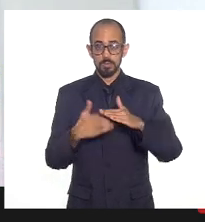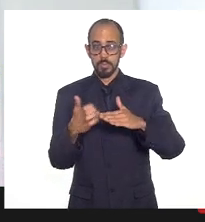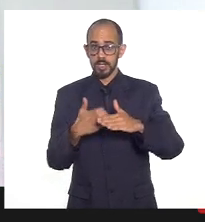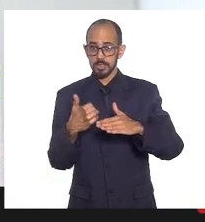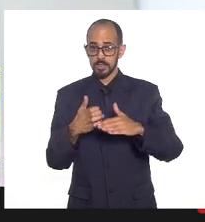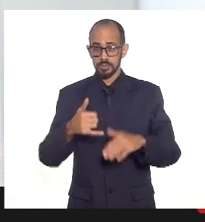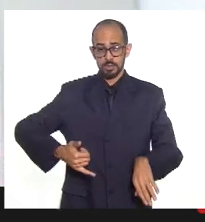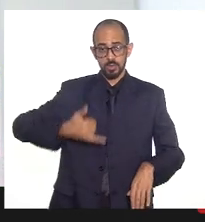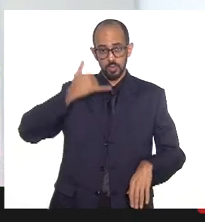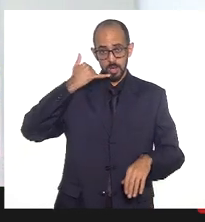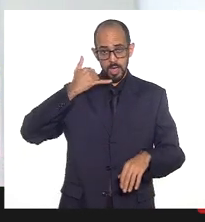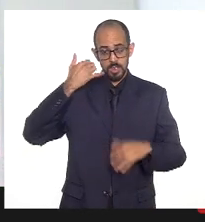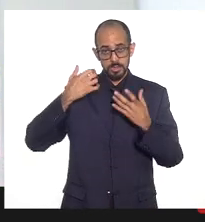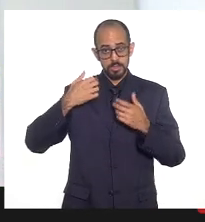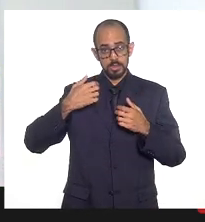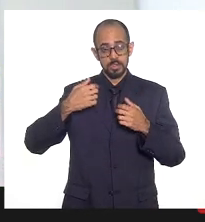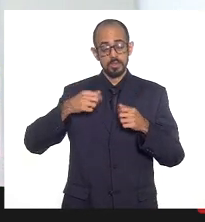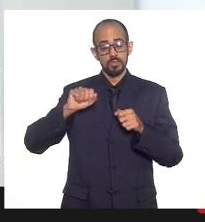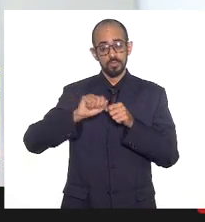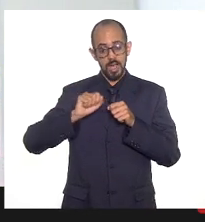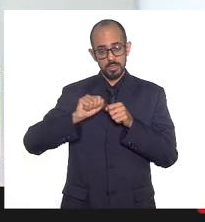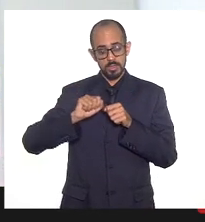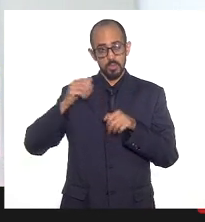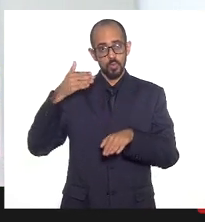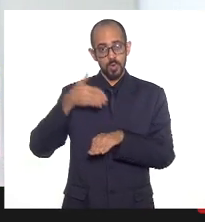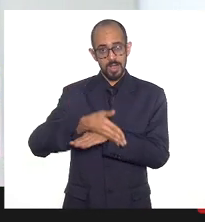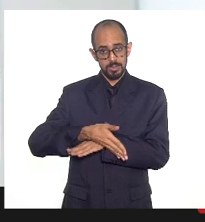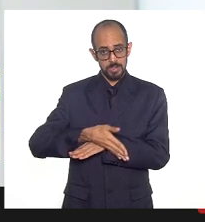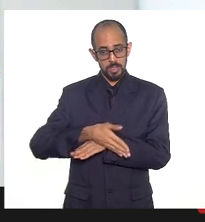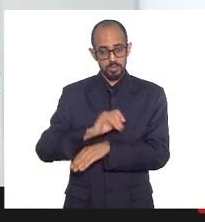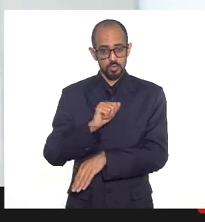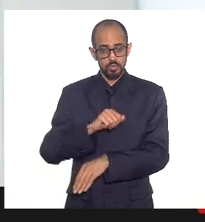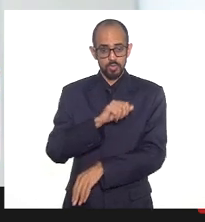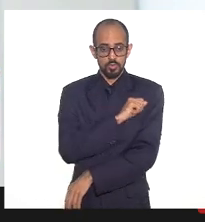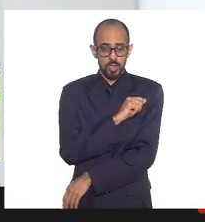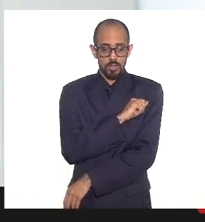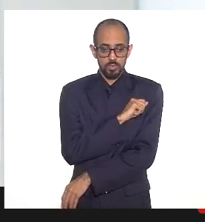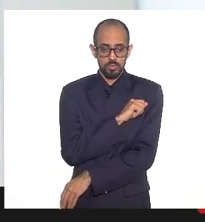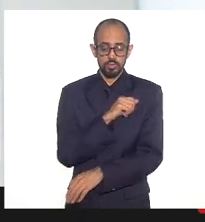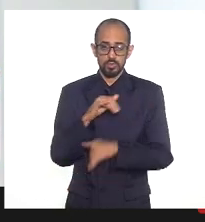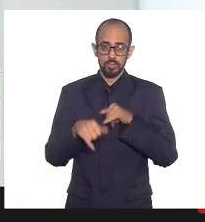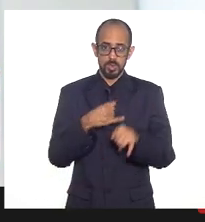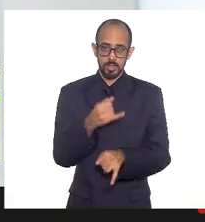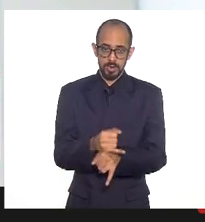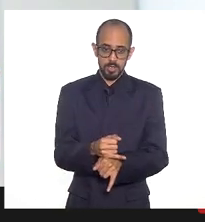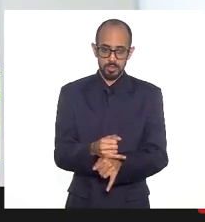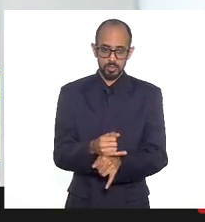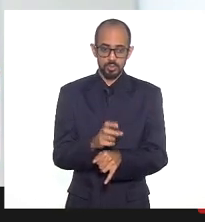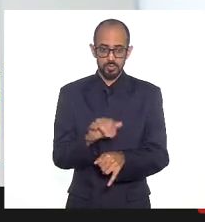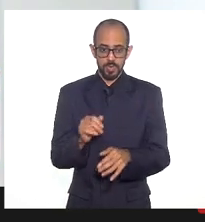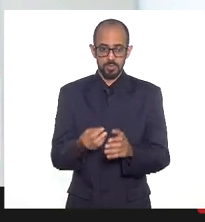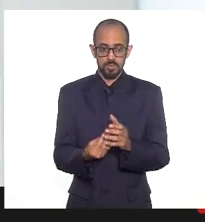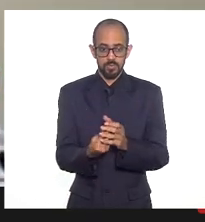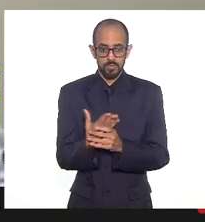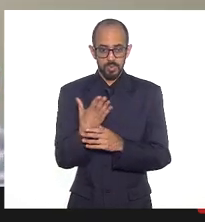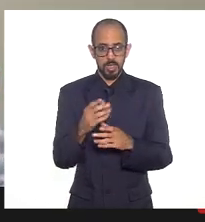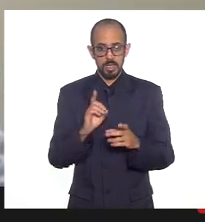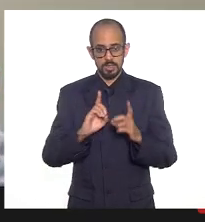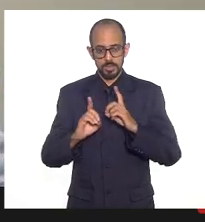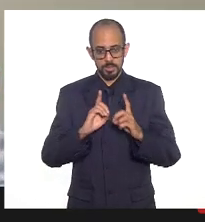garantam o acesso dos estudantes à internet. Vamos fazer esse debate em conjunto, vamos